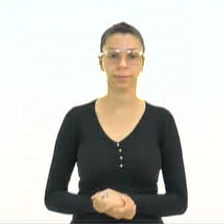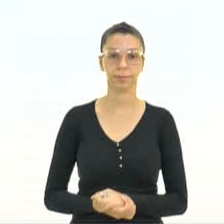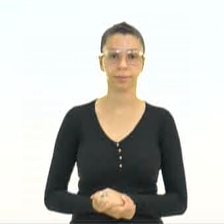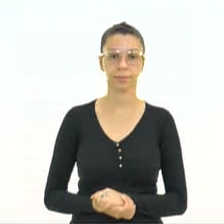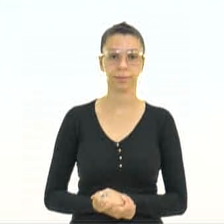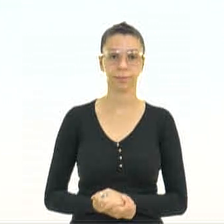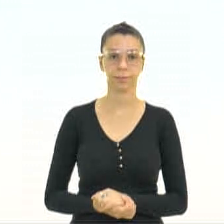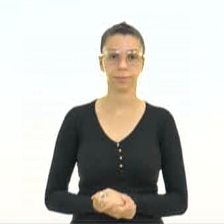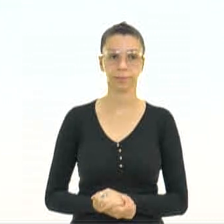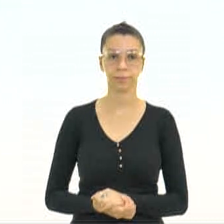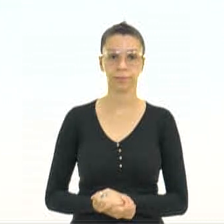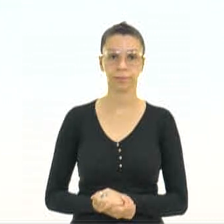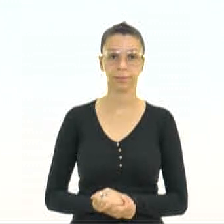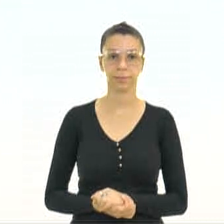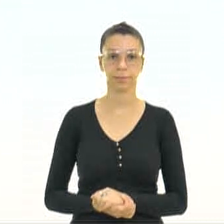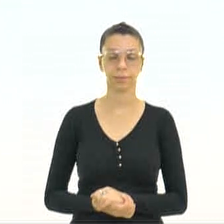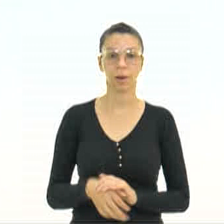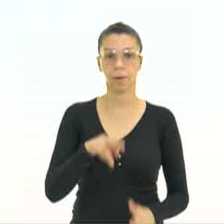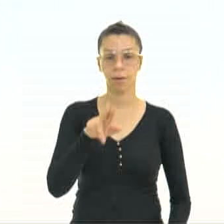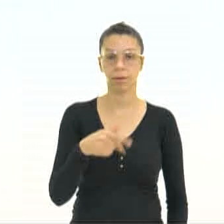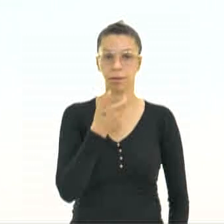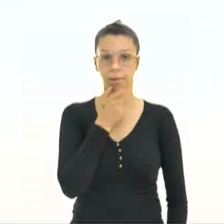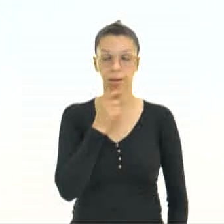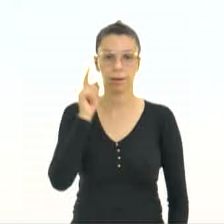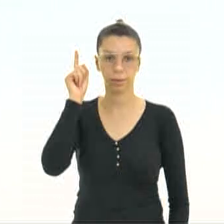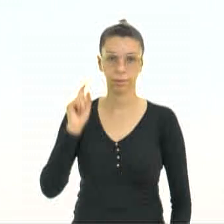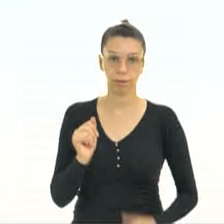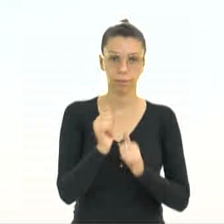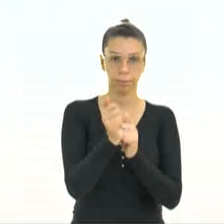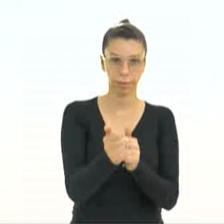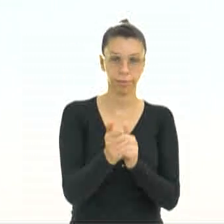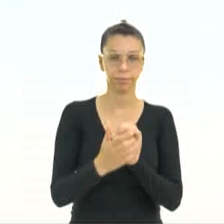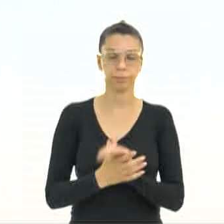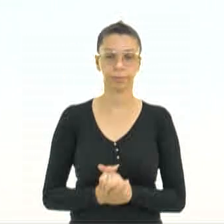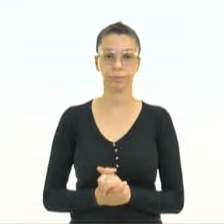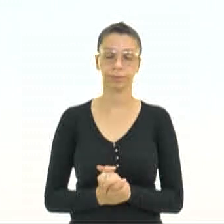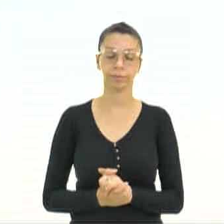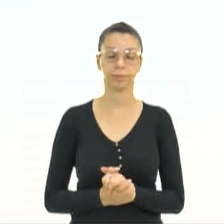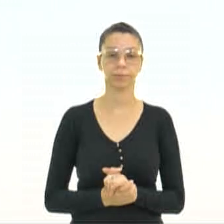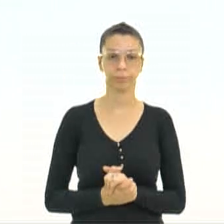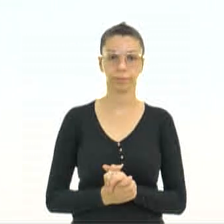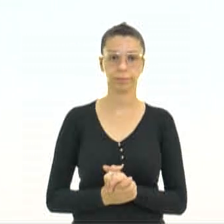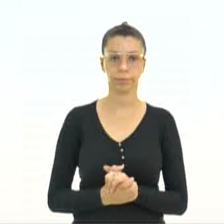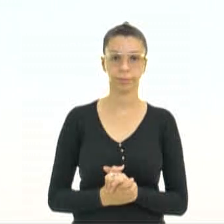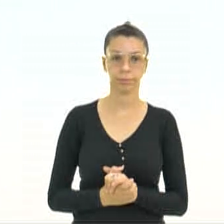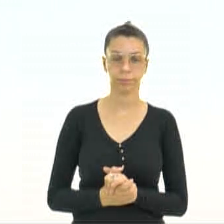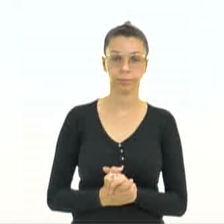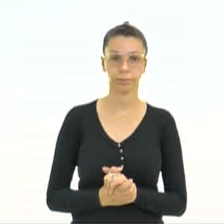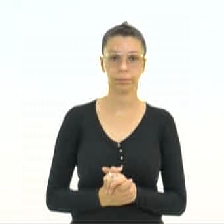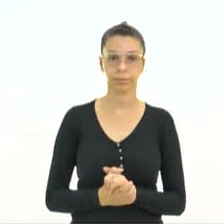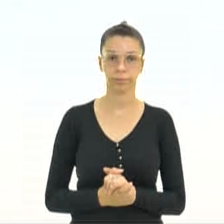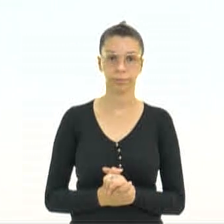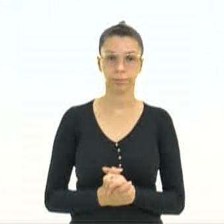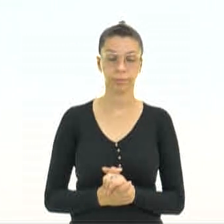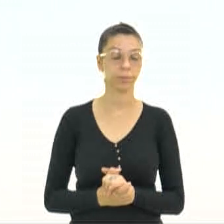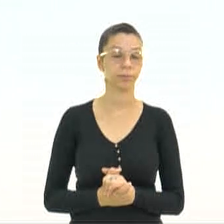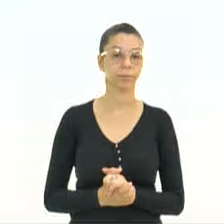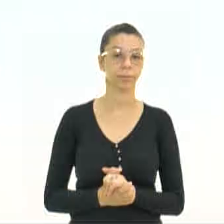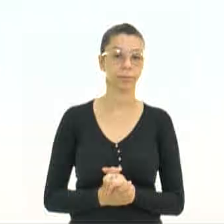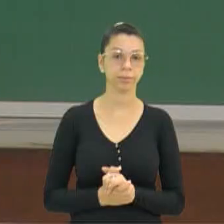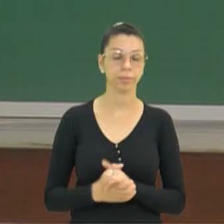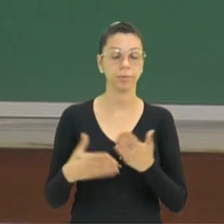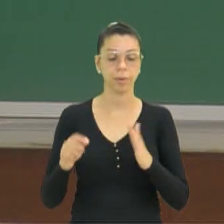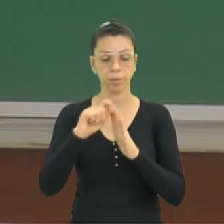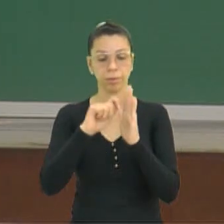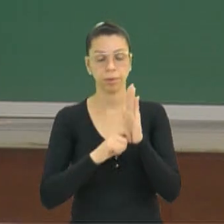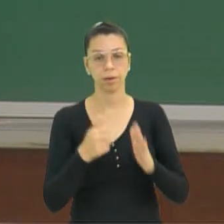England, a woman's future was drawn for her birth. Ninguém estaria surpreso de afirmar que no século